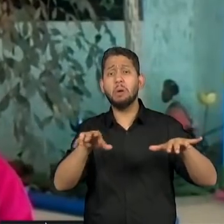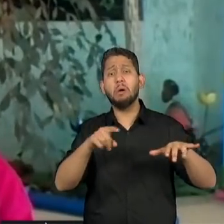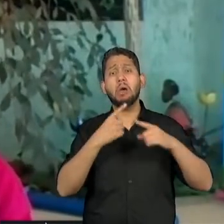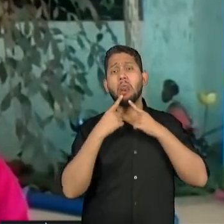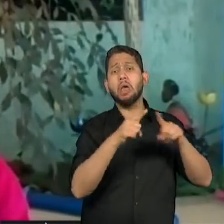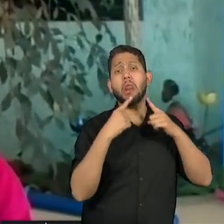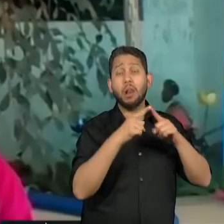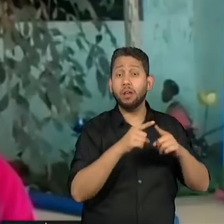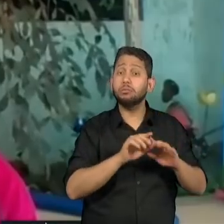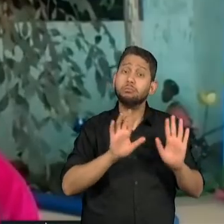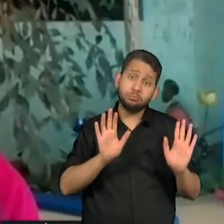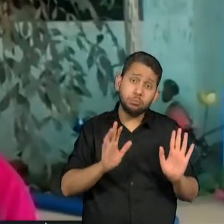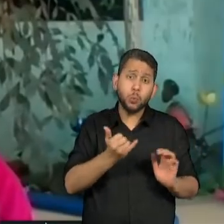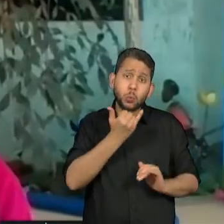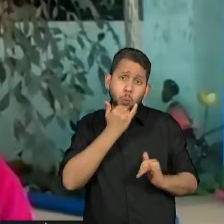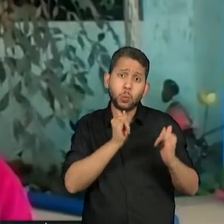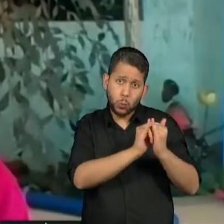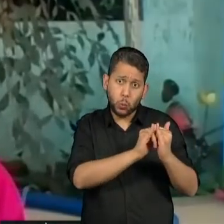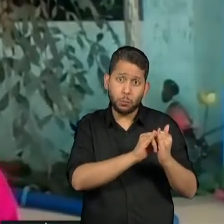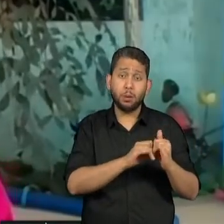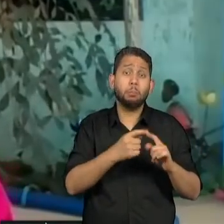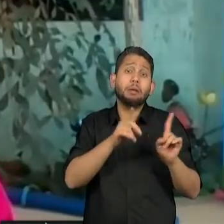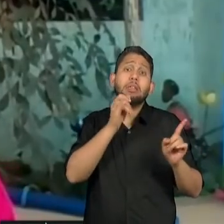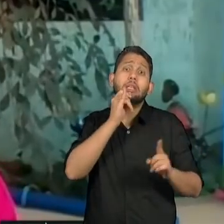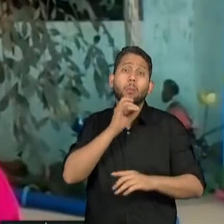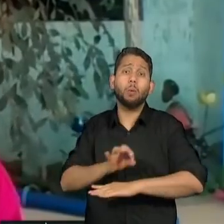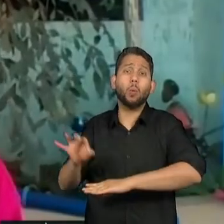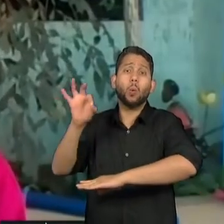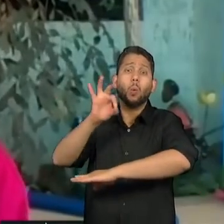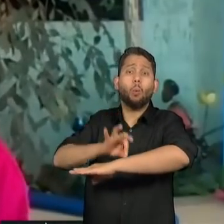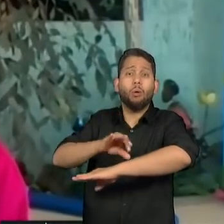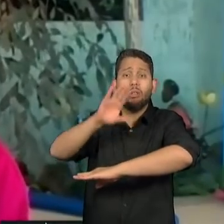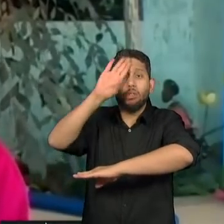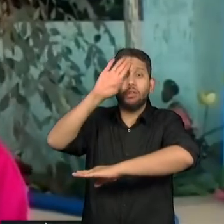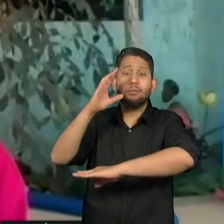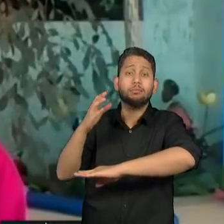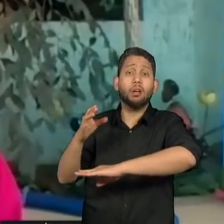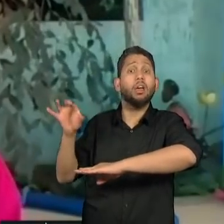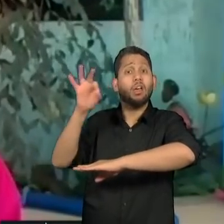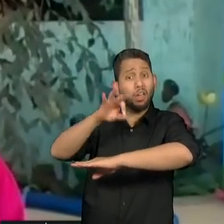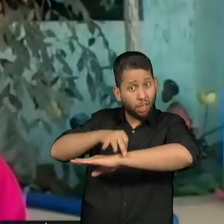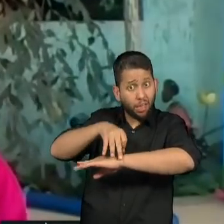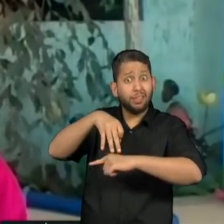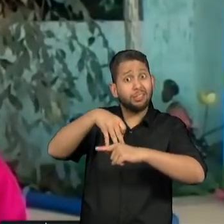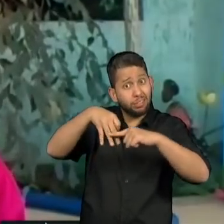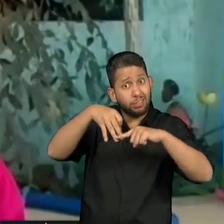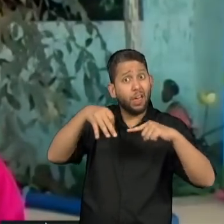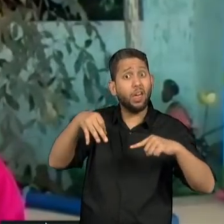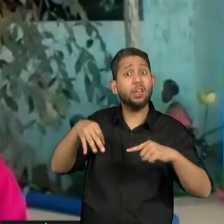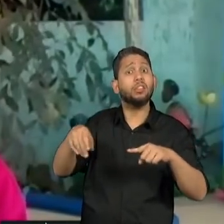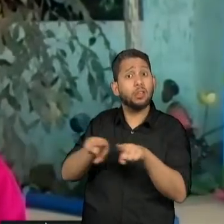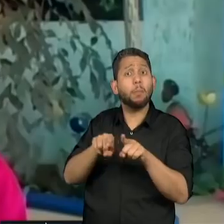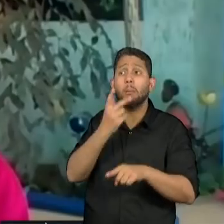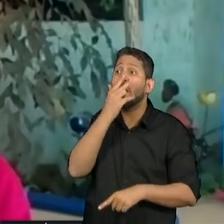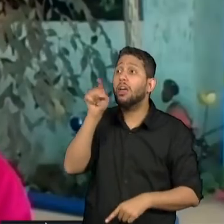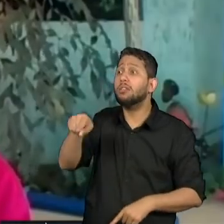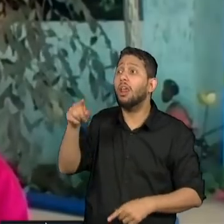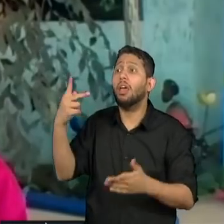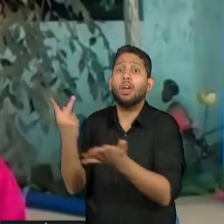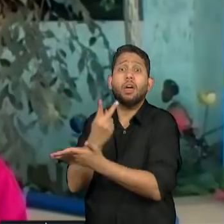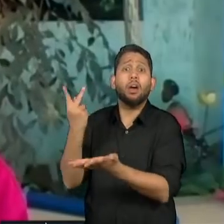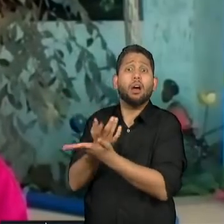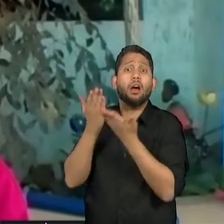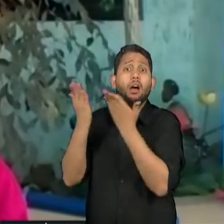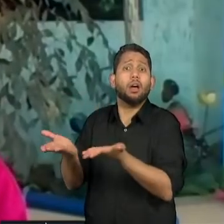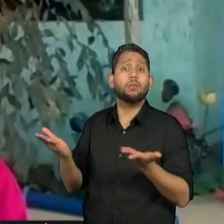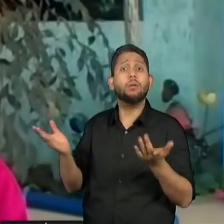né? A gente culpa o mosquito por causa da dengue, a gente faz isso com muitos outros seres. A gente deve desculpas